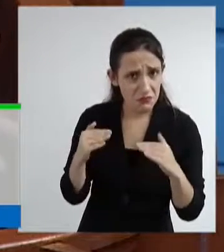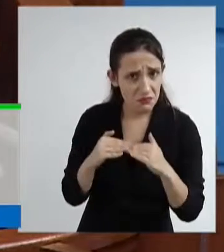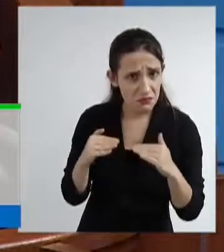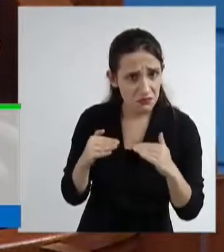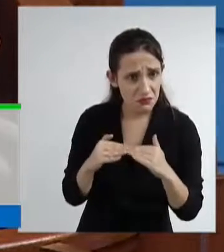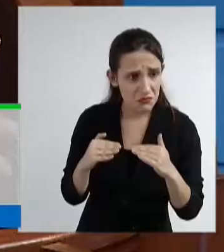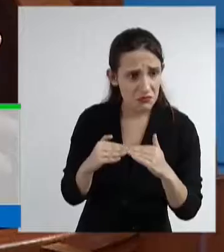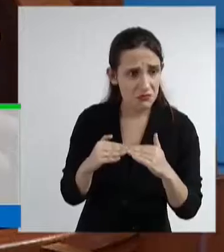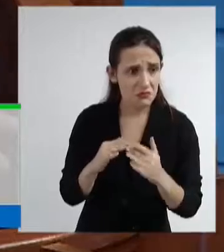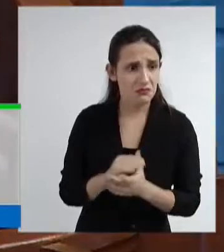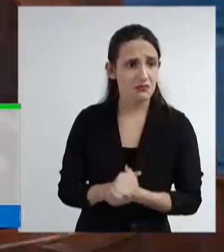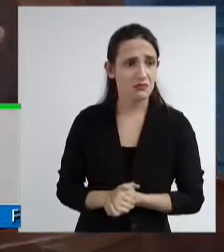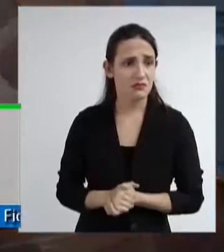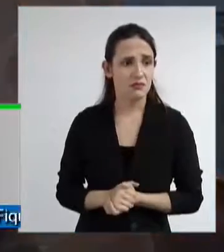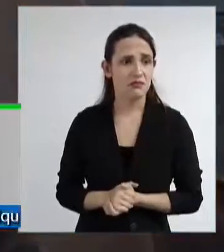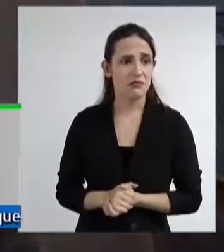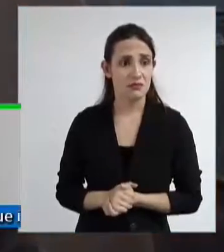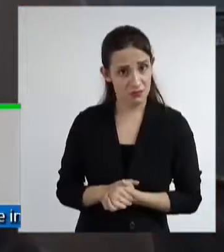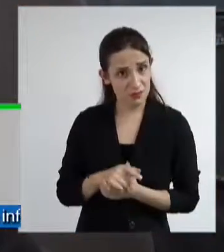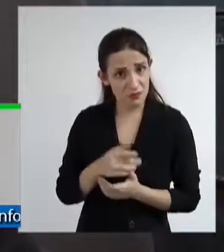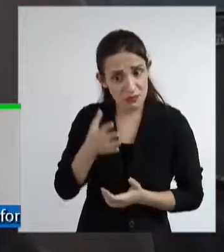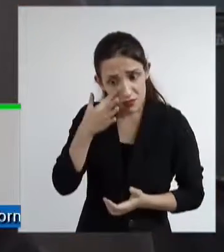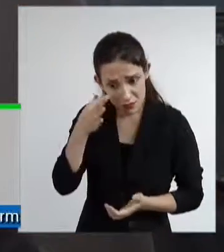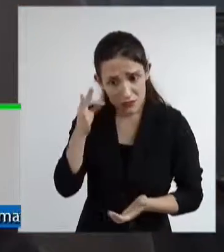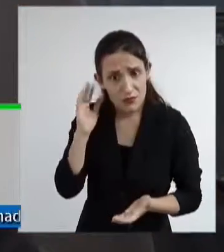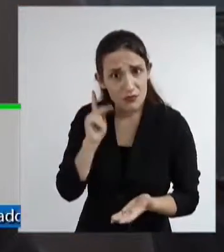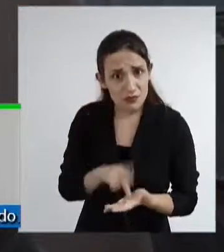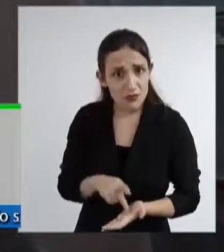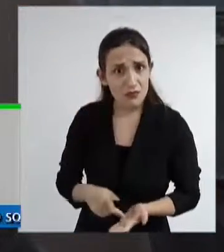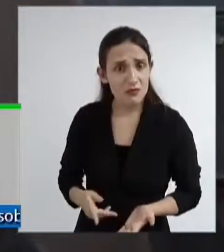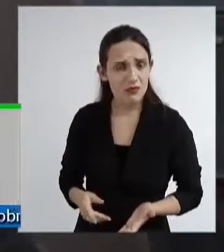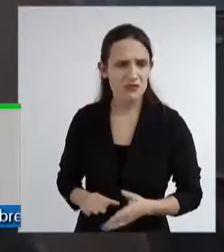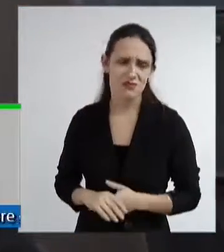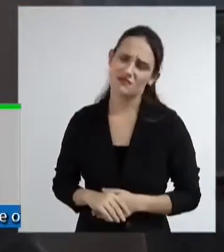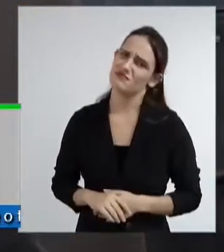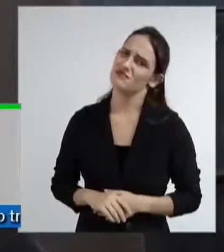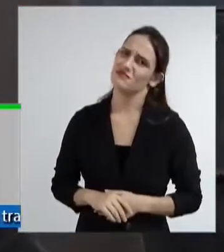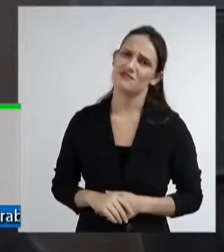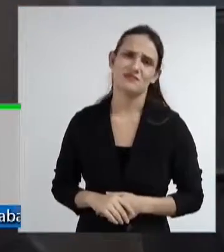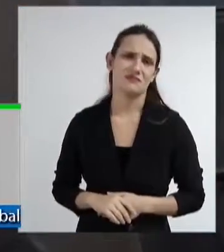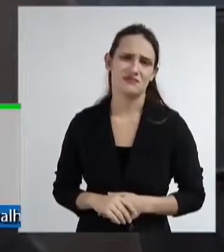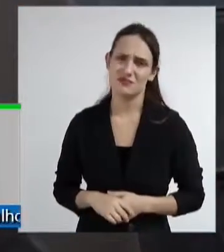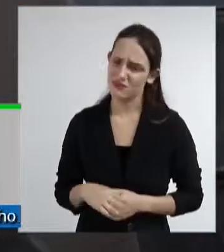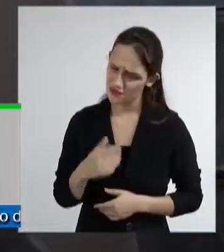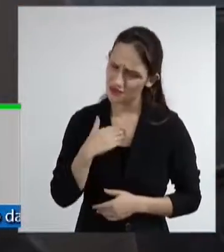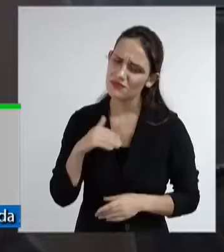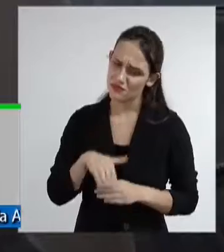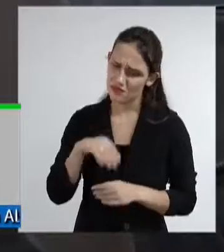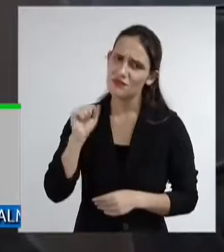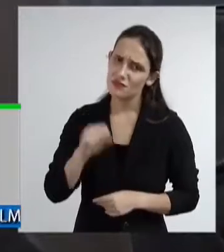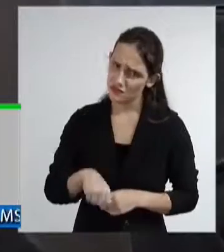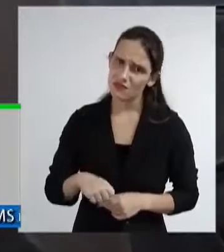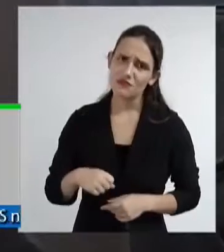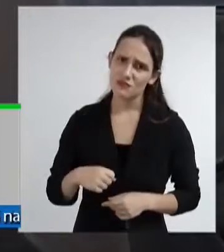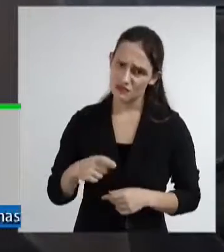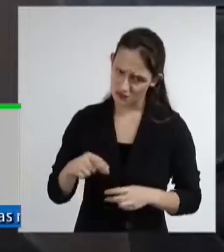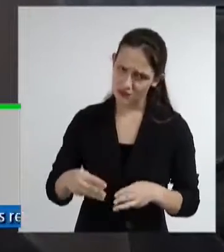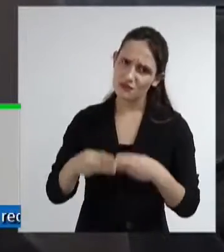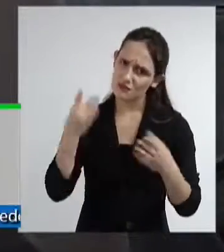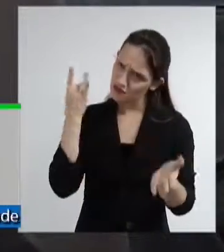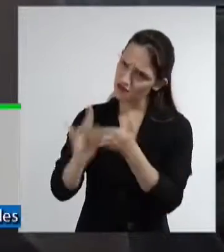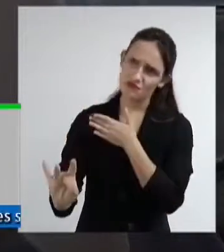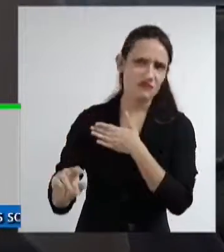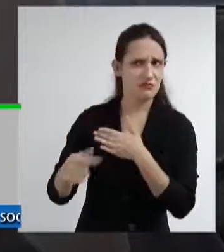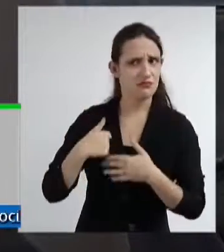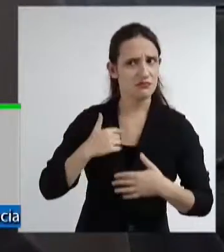me parece que isso é constatação, então não há como não votar favorável à moção de